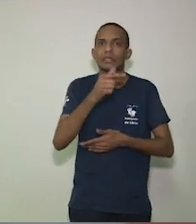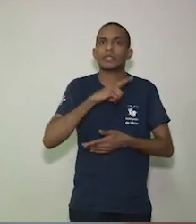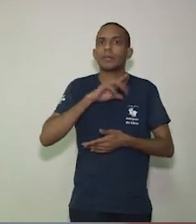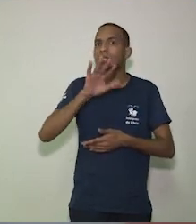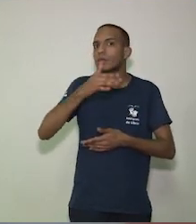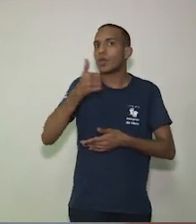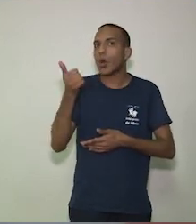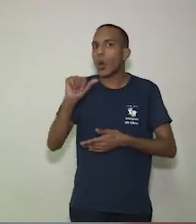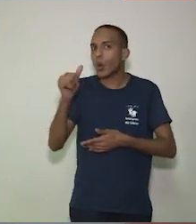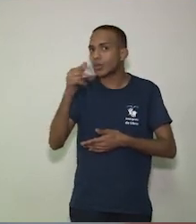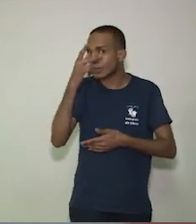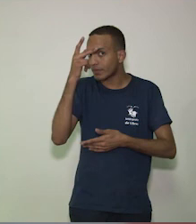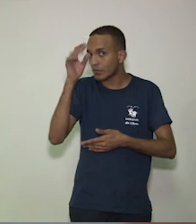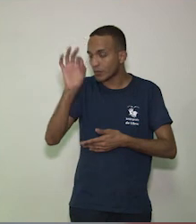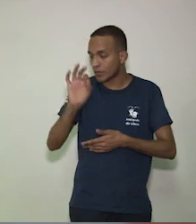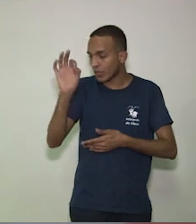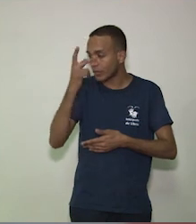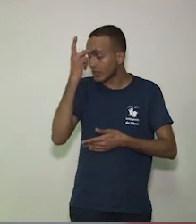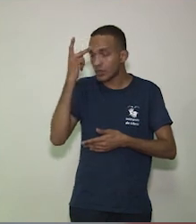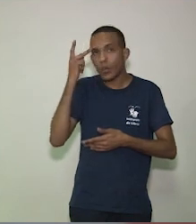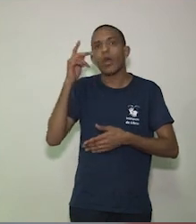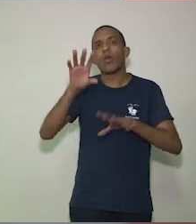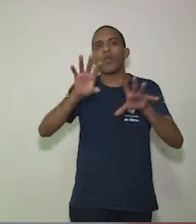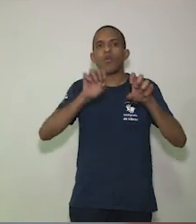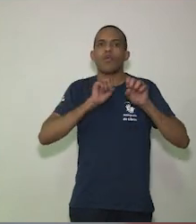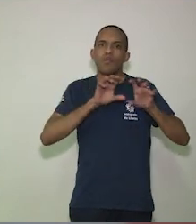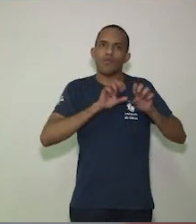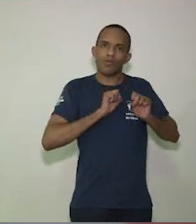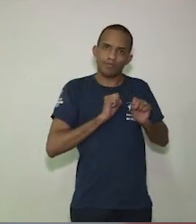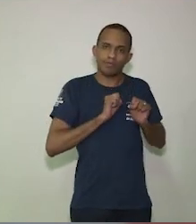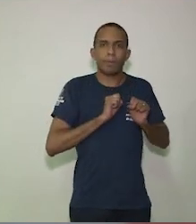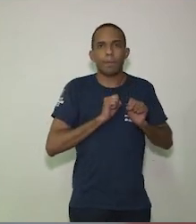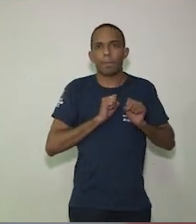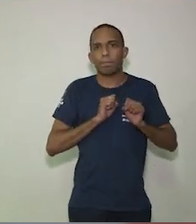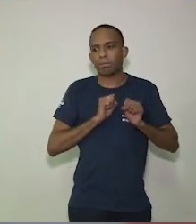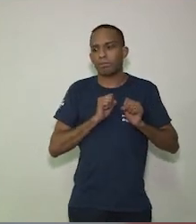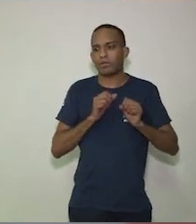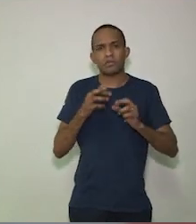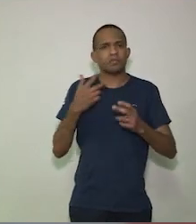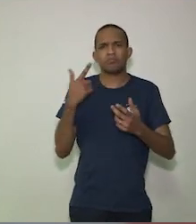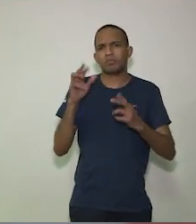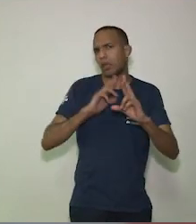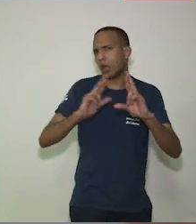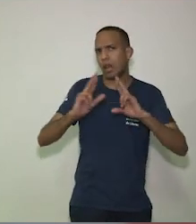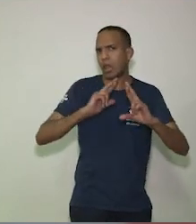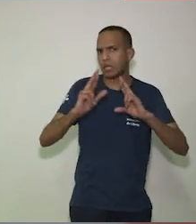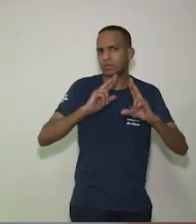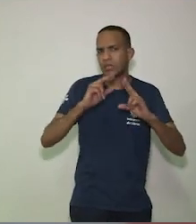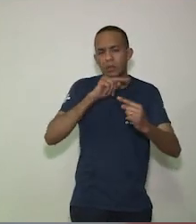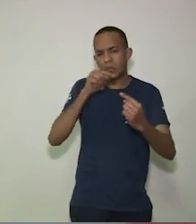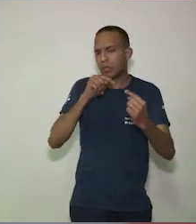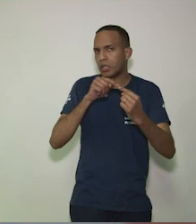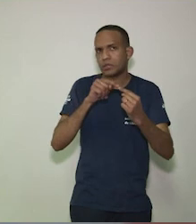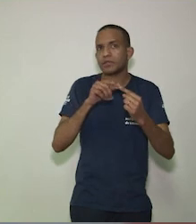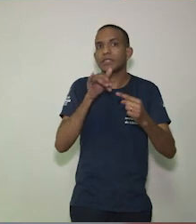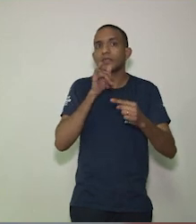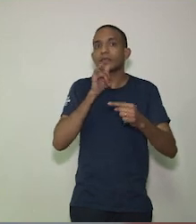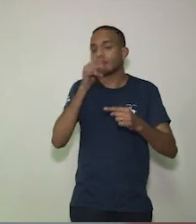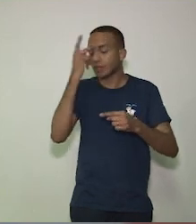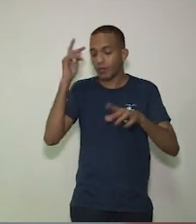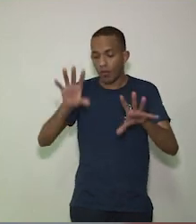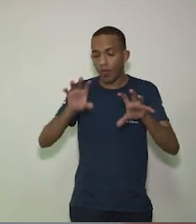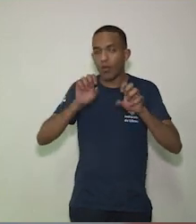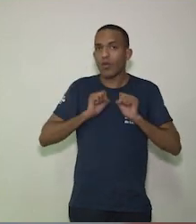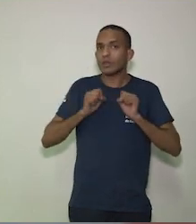pessoas sendo infectadas. Não há relação entre essas duas questões. O número de pessoas infectadas é desse